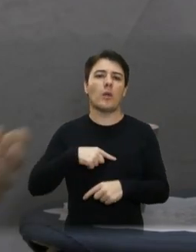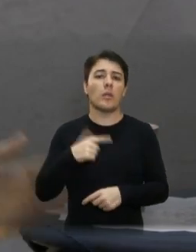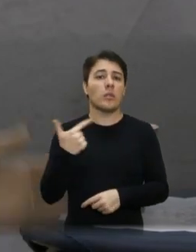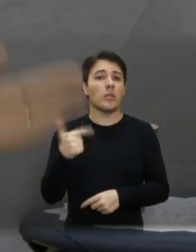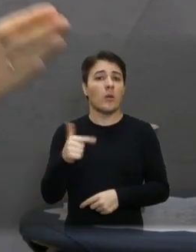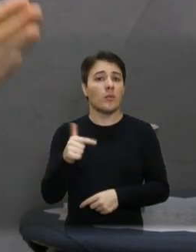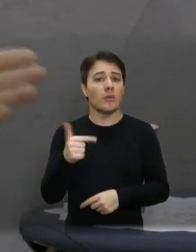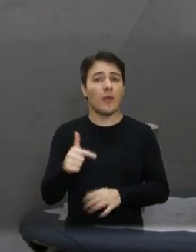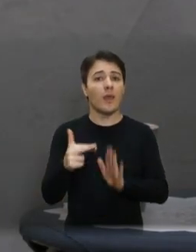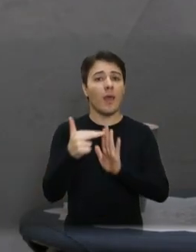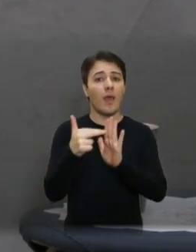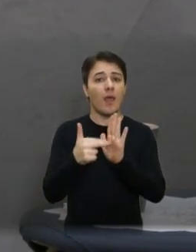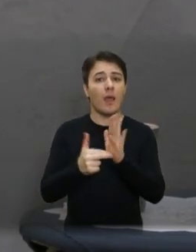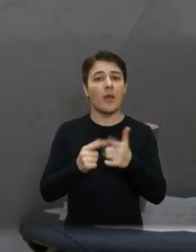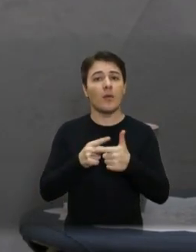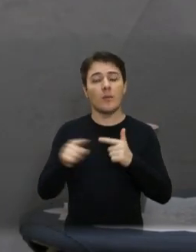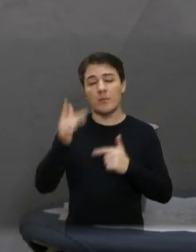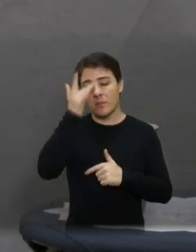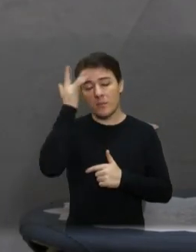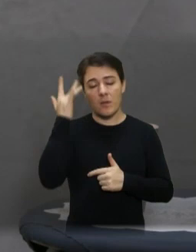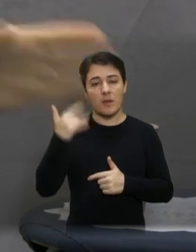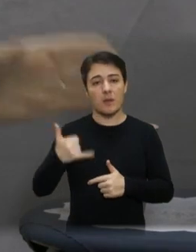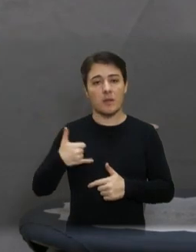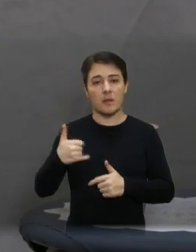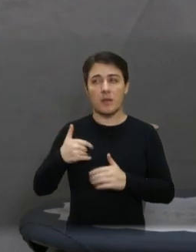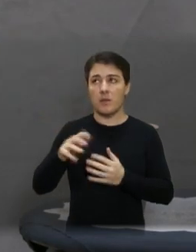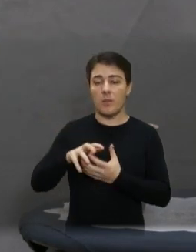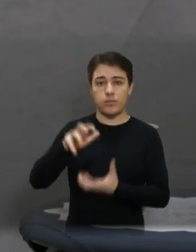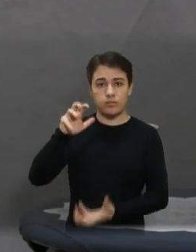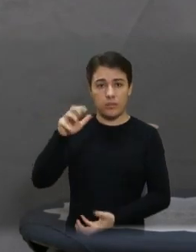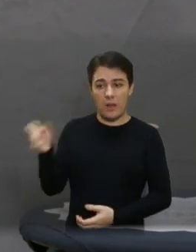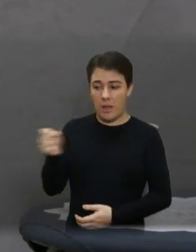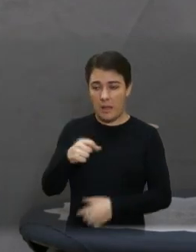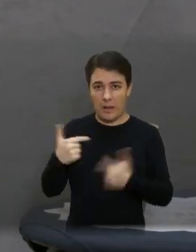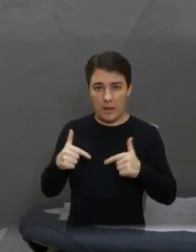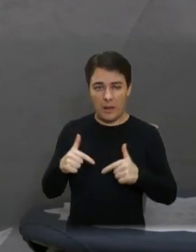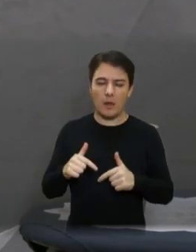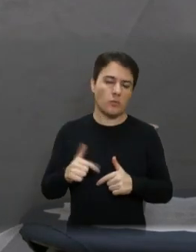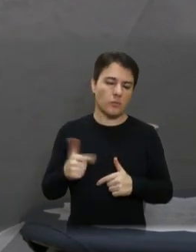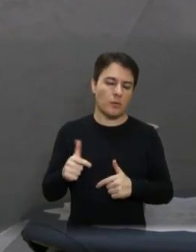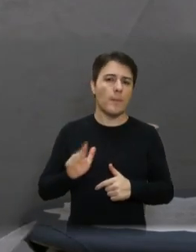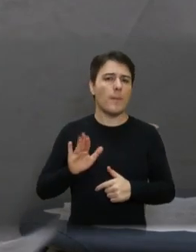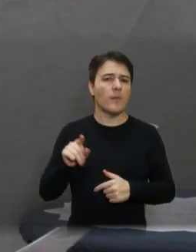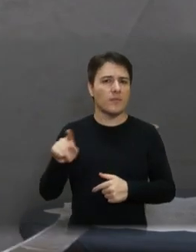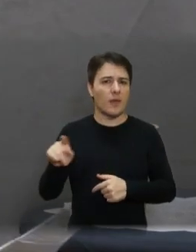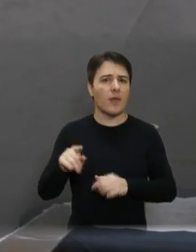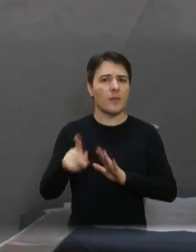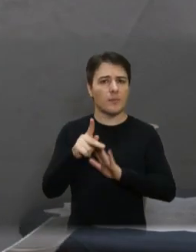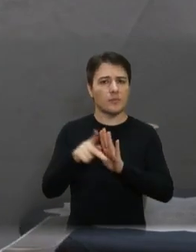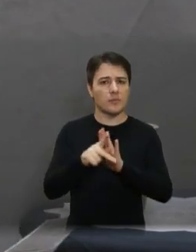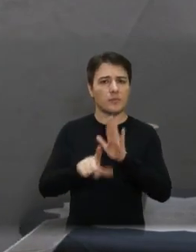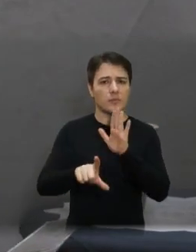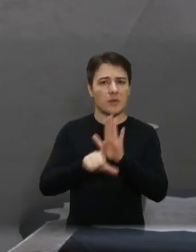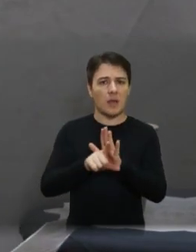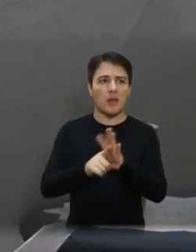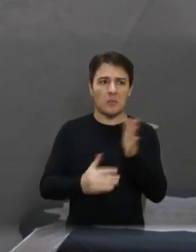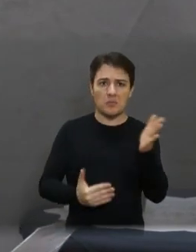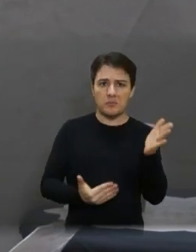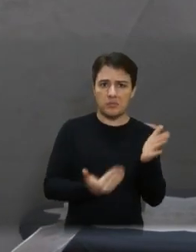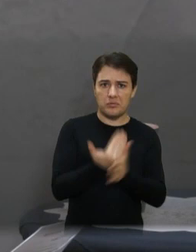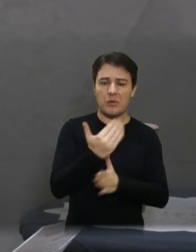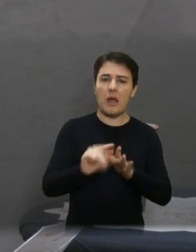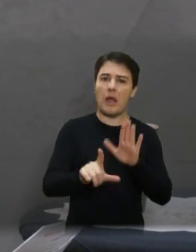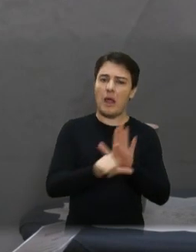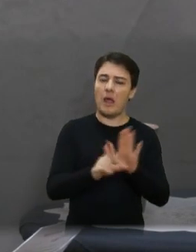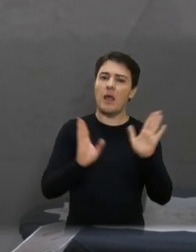dispositivos que motivem a contratação de pessoas de mais idade em Araraquara a vereadora fez diferente o presentão um projeto virou